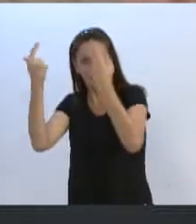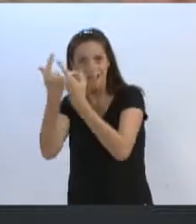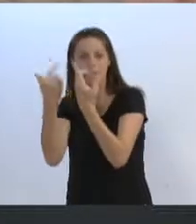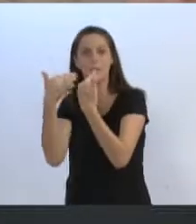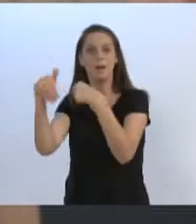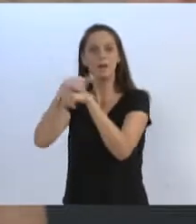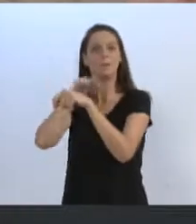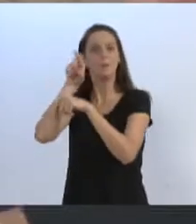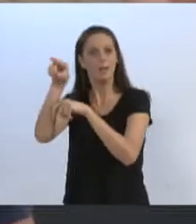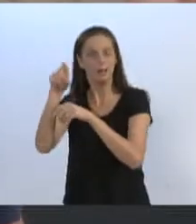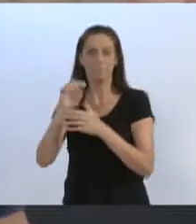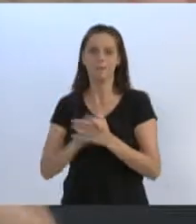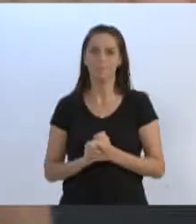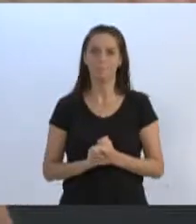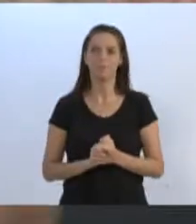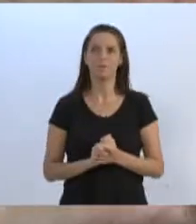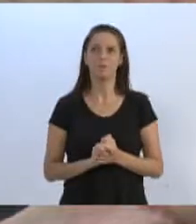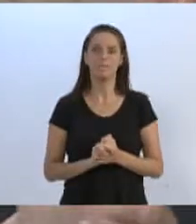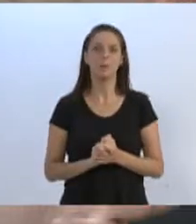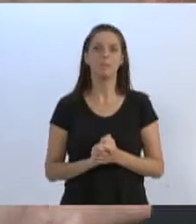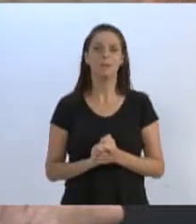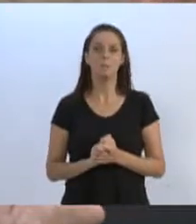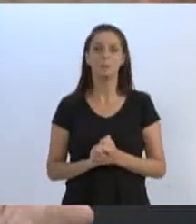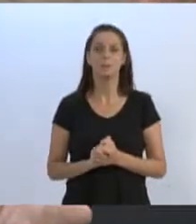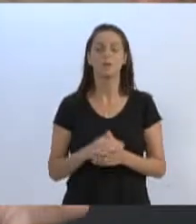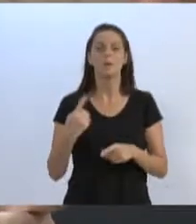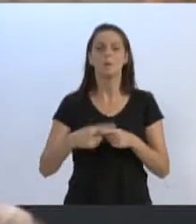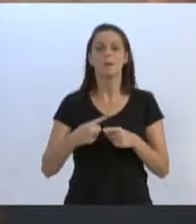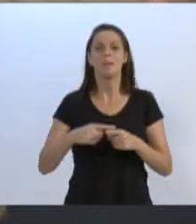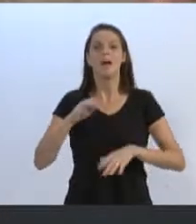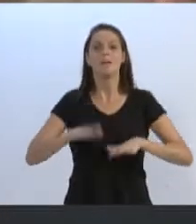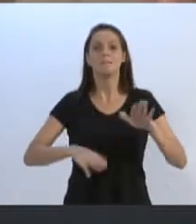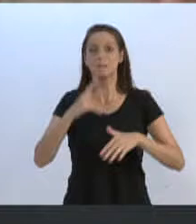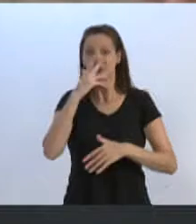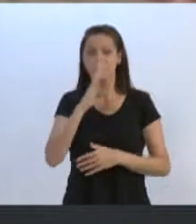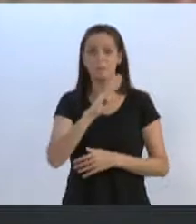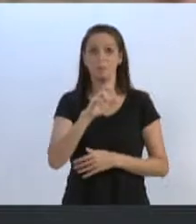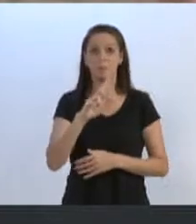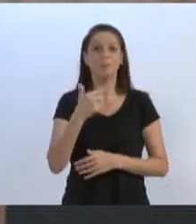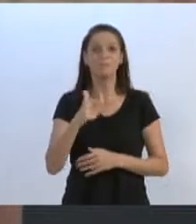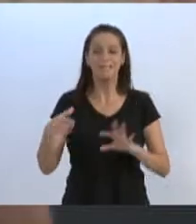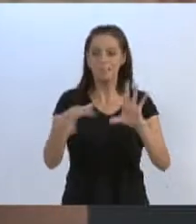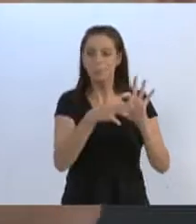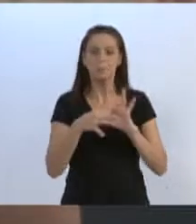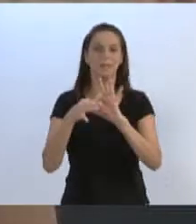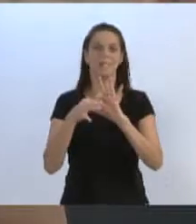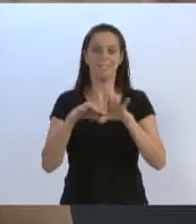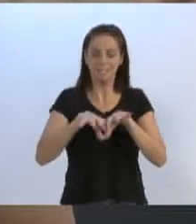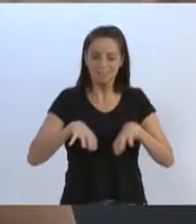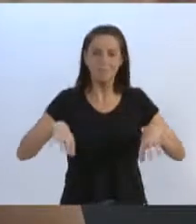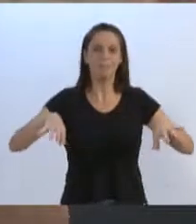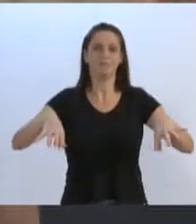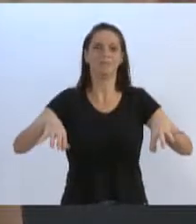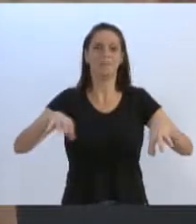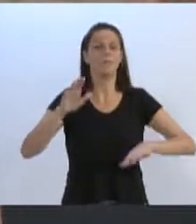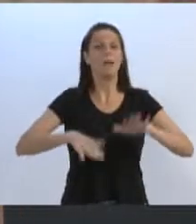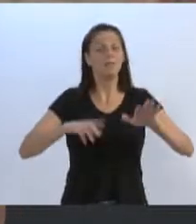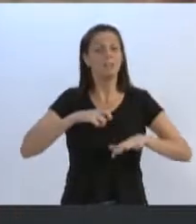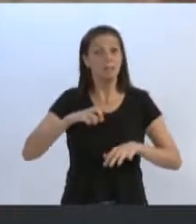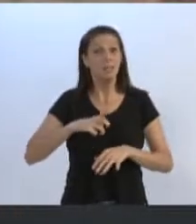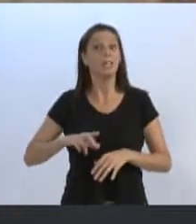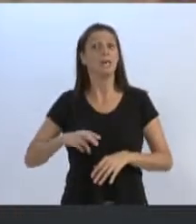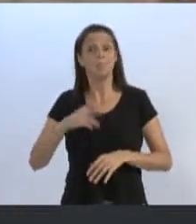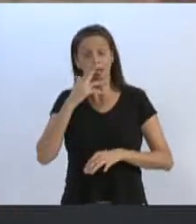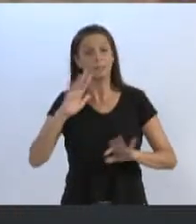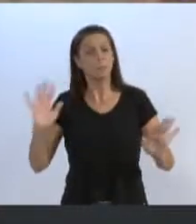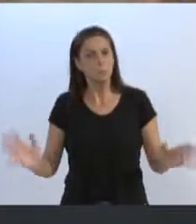porque muitas vezes, volto a dizer, Blumenau joga contra Blumenau. Enquanto a gente vê, pelo Estado, campanhas de valorização local,